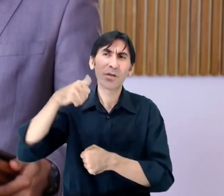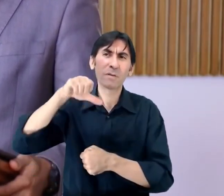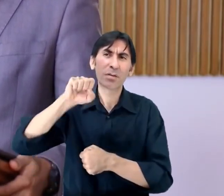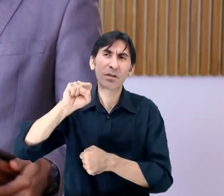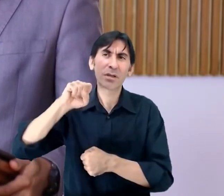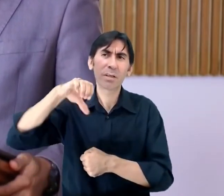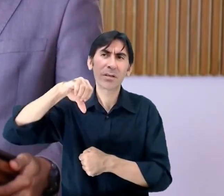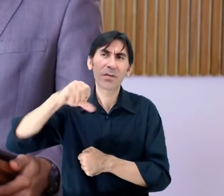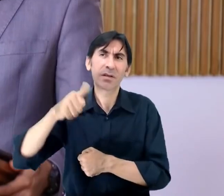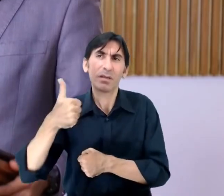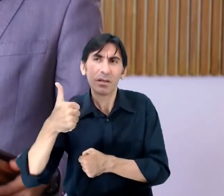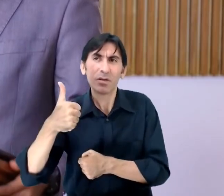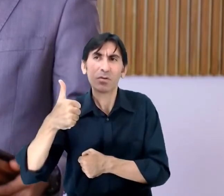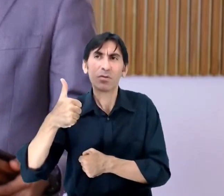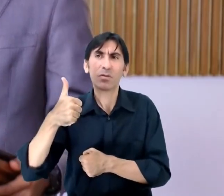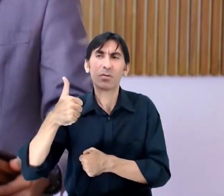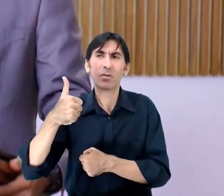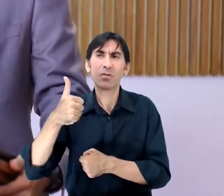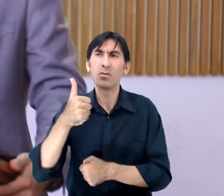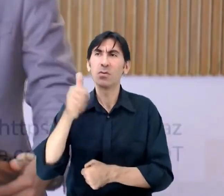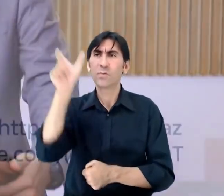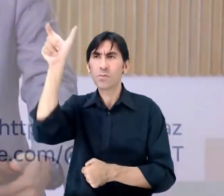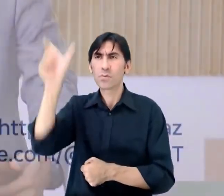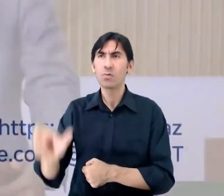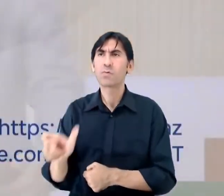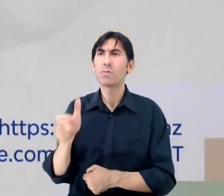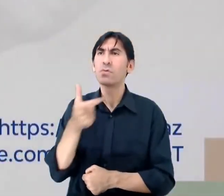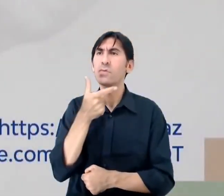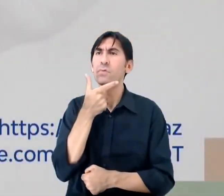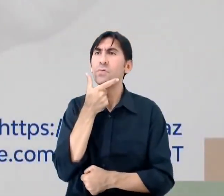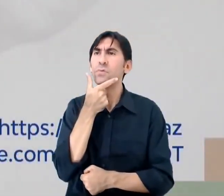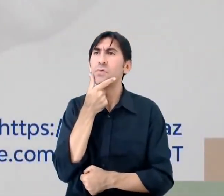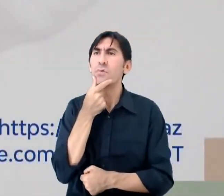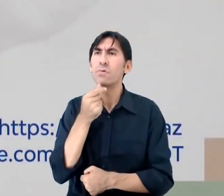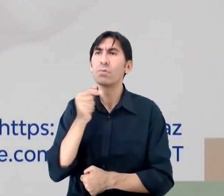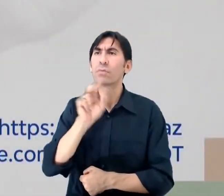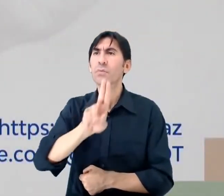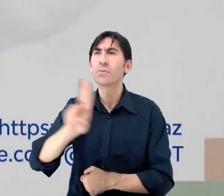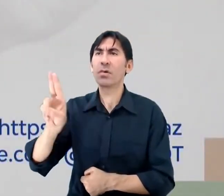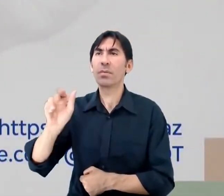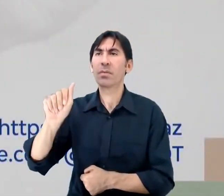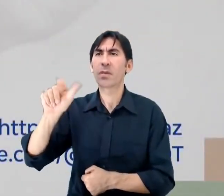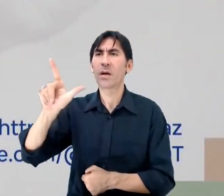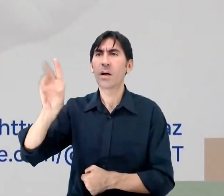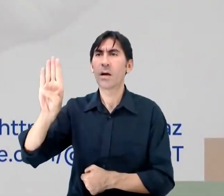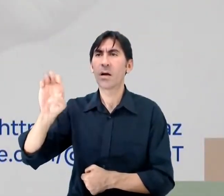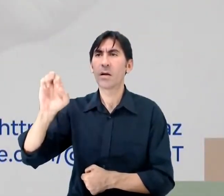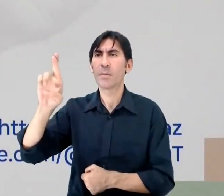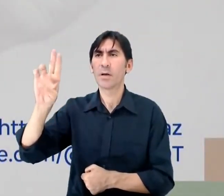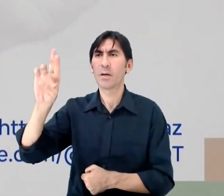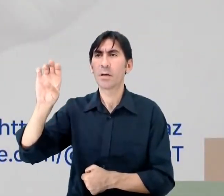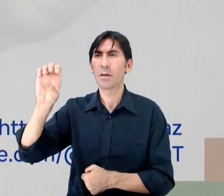1891, um cidadão chamado Albert Stauffer,